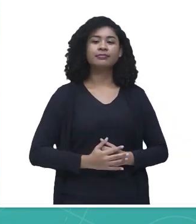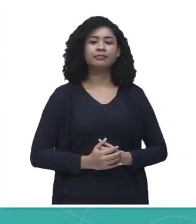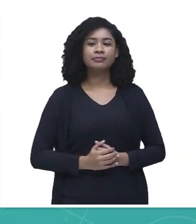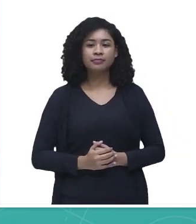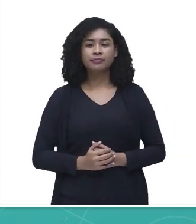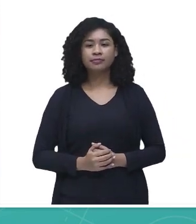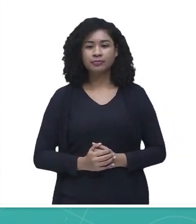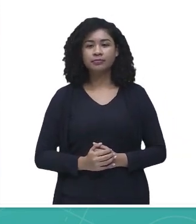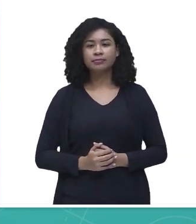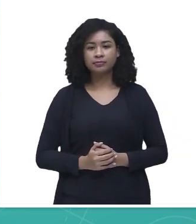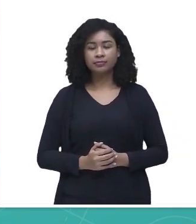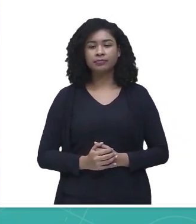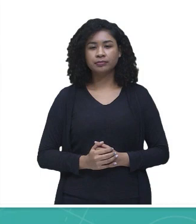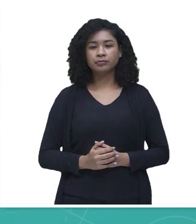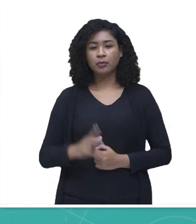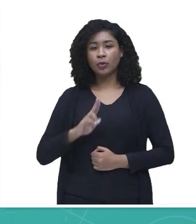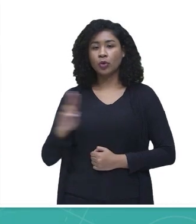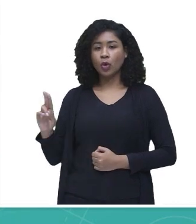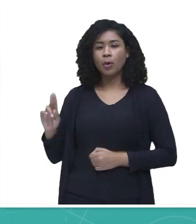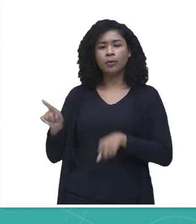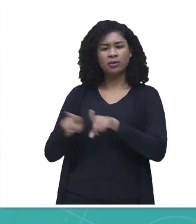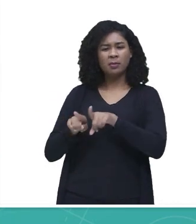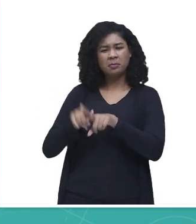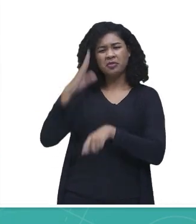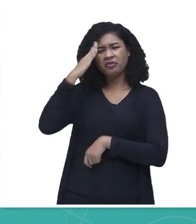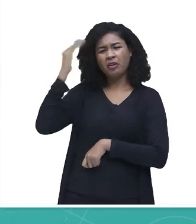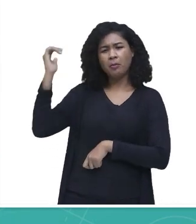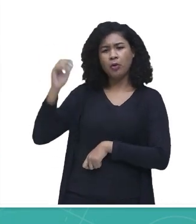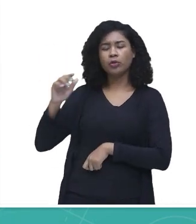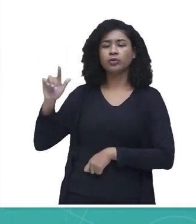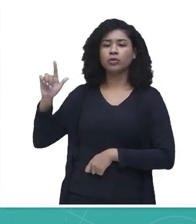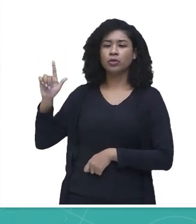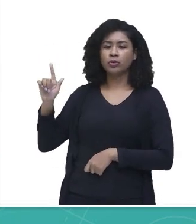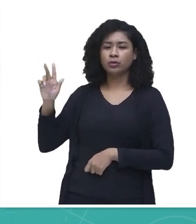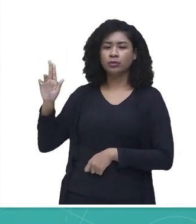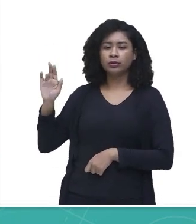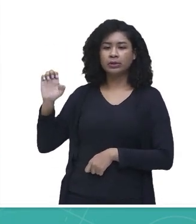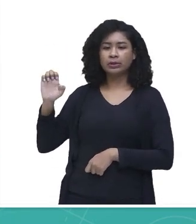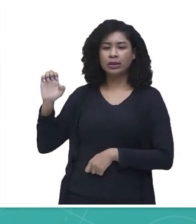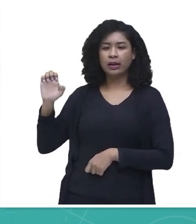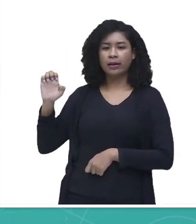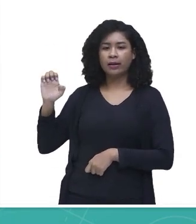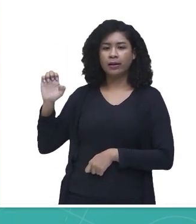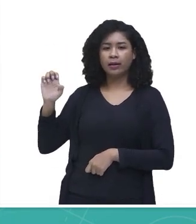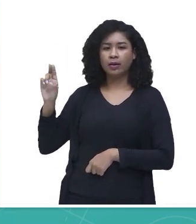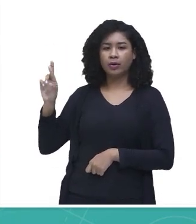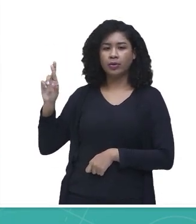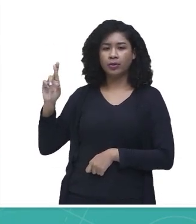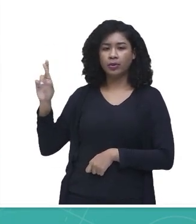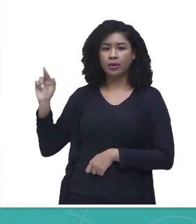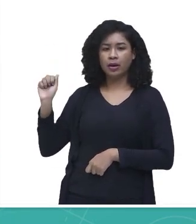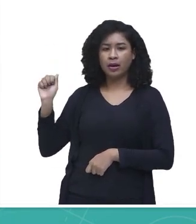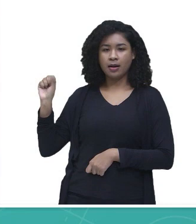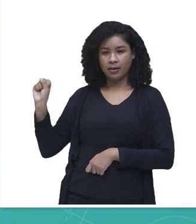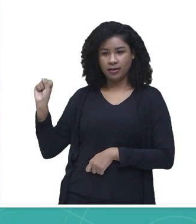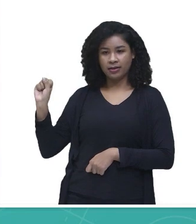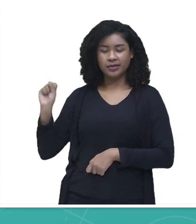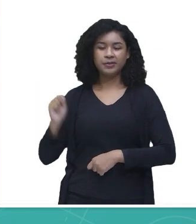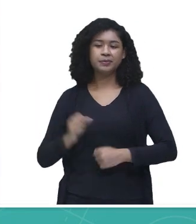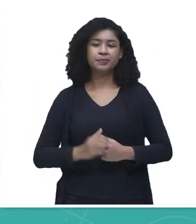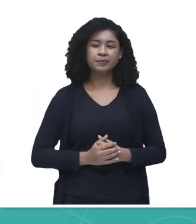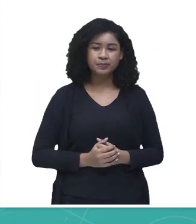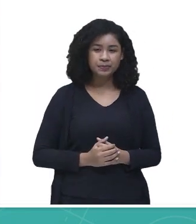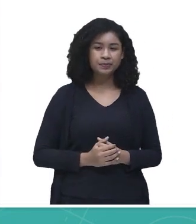Aqui também é conhecida como guelras, né? Mas aqui mais cientificamente a gente chama como brânquias, tá?